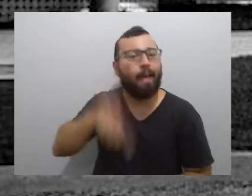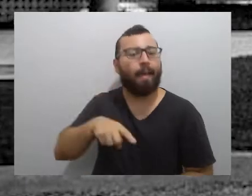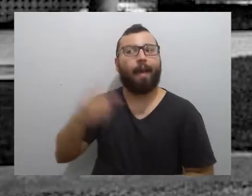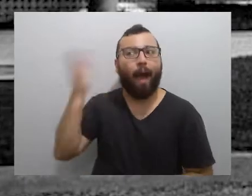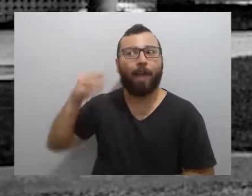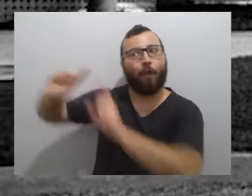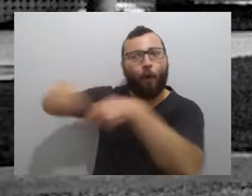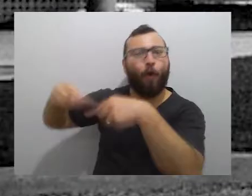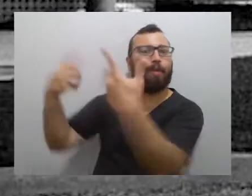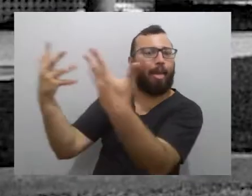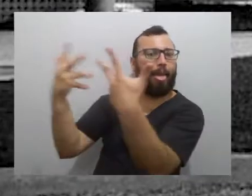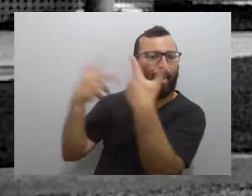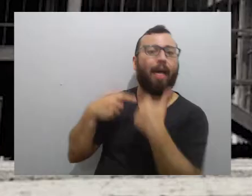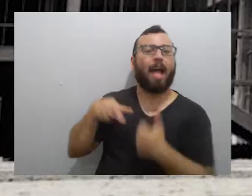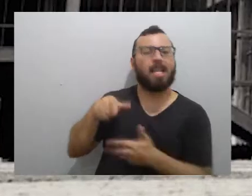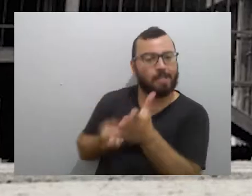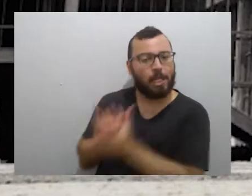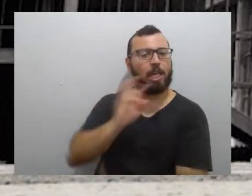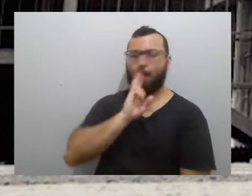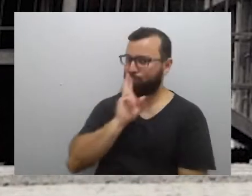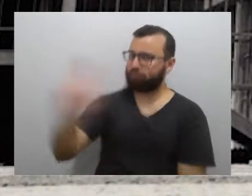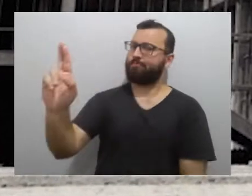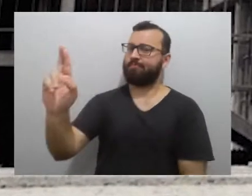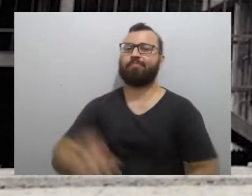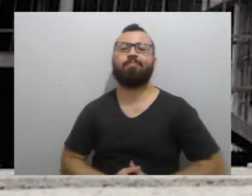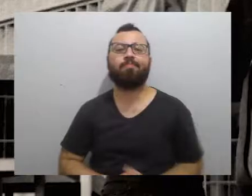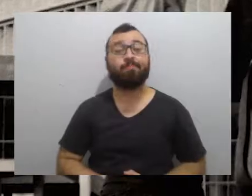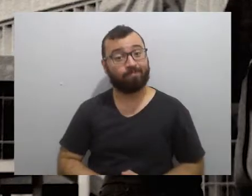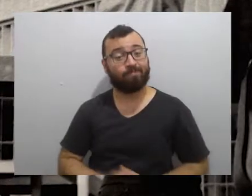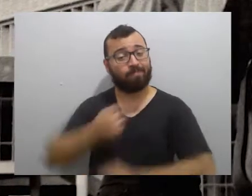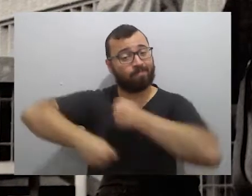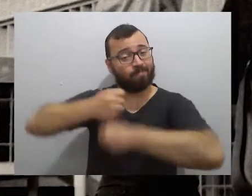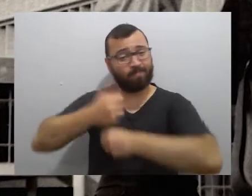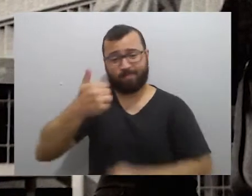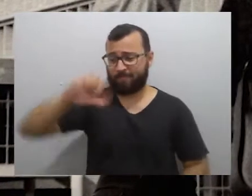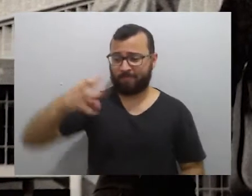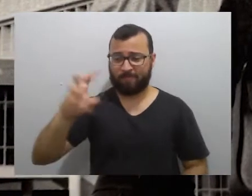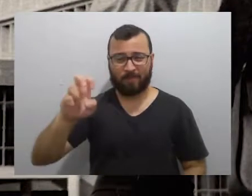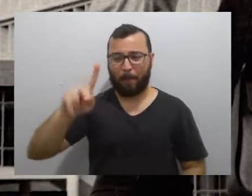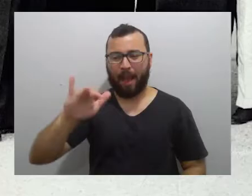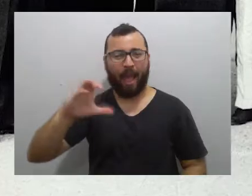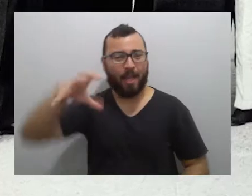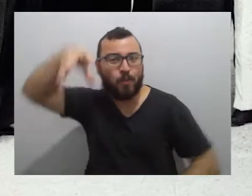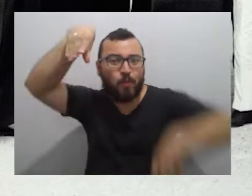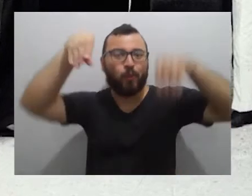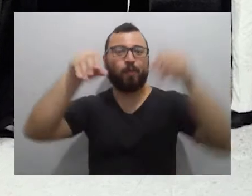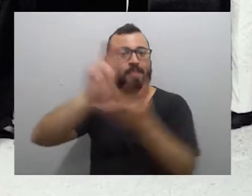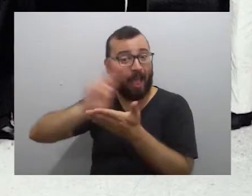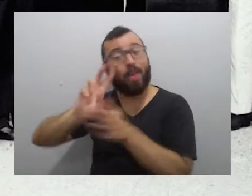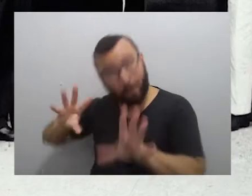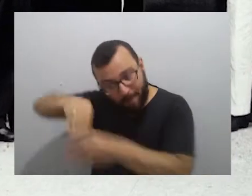Nacional de Puericultura. Seguiram-se outros, como a premiada sede da Faculdade Nacional de Arquitetura. A